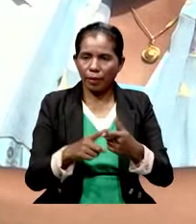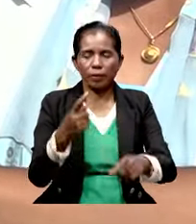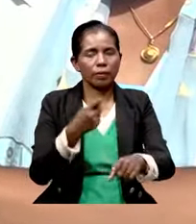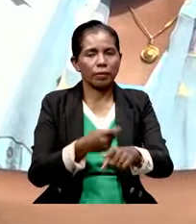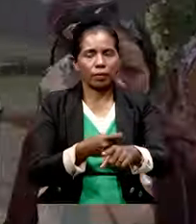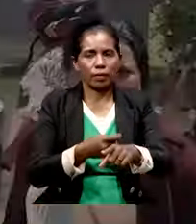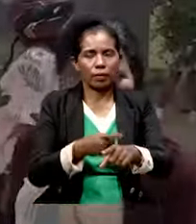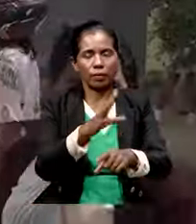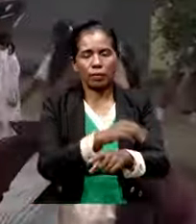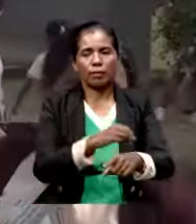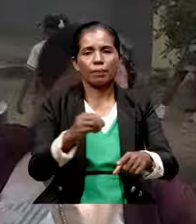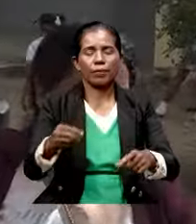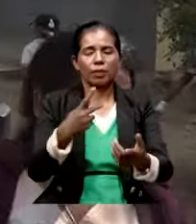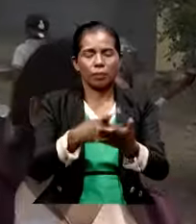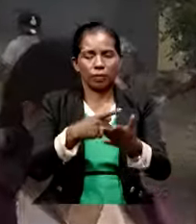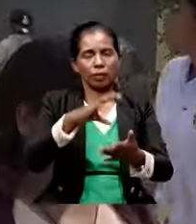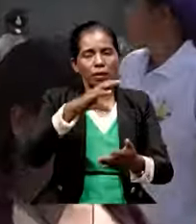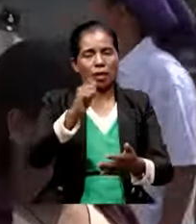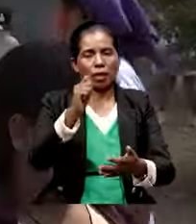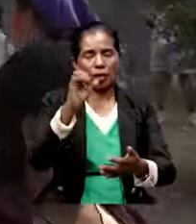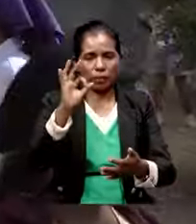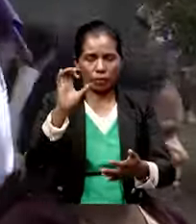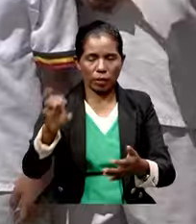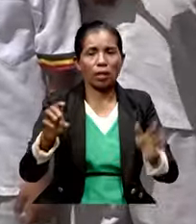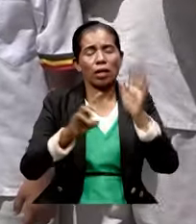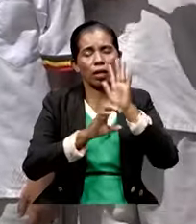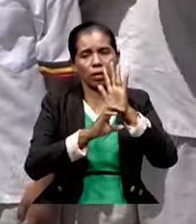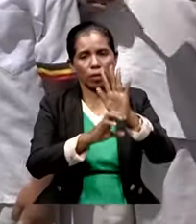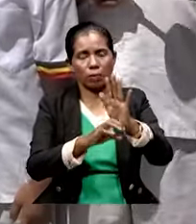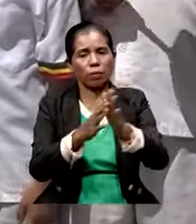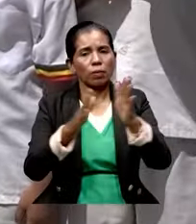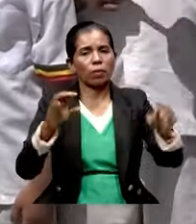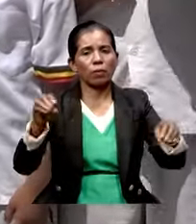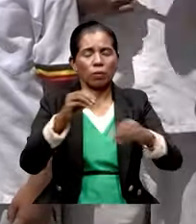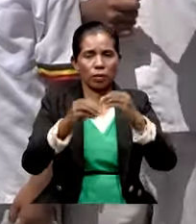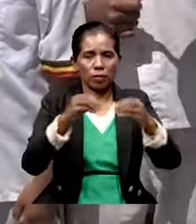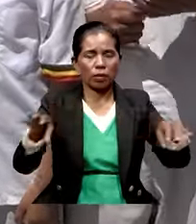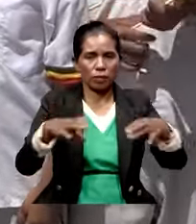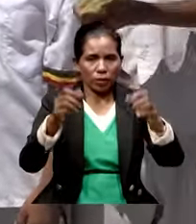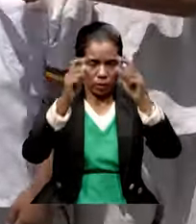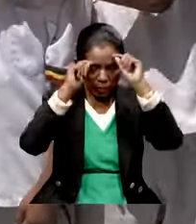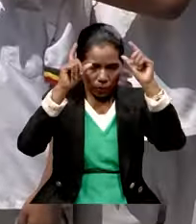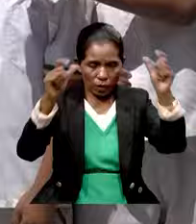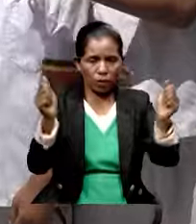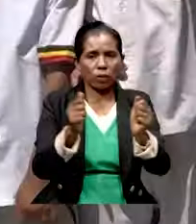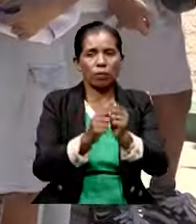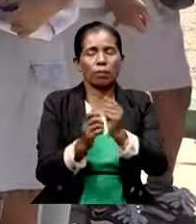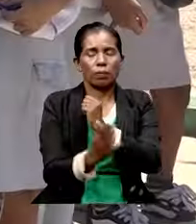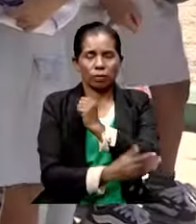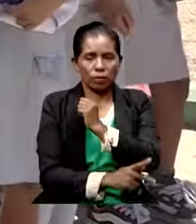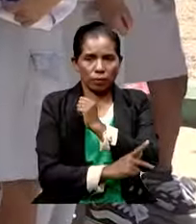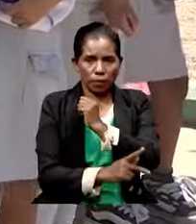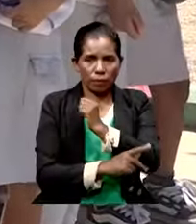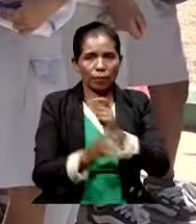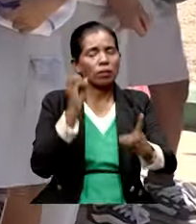muito vibrante. O projeto Café Hanessa, no exemplo, ida nebe botliu com a cooperação entre Timor-Leste e Portugal, o objetivo